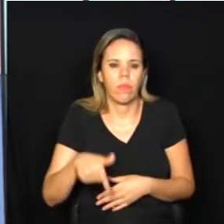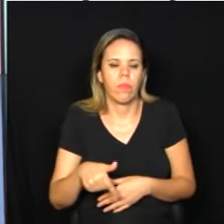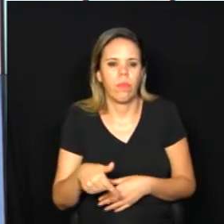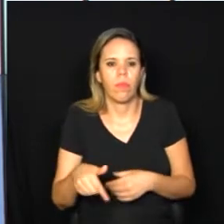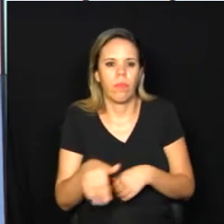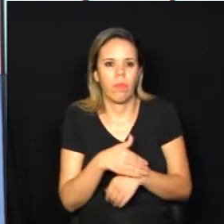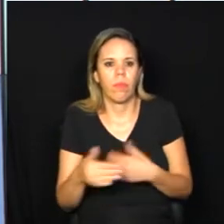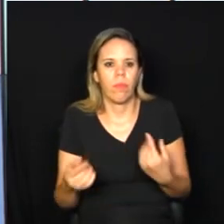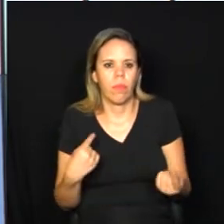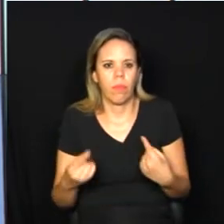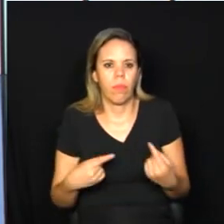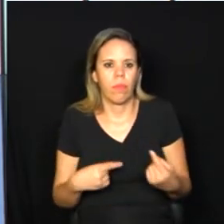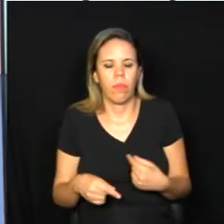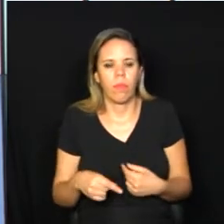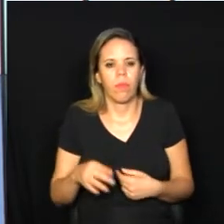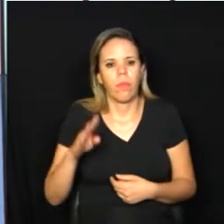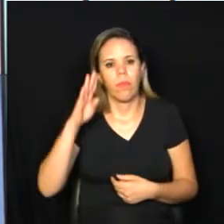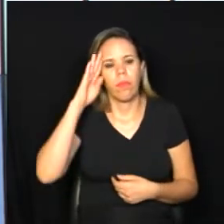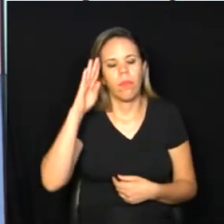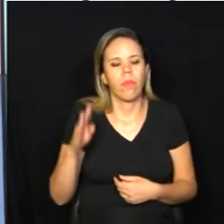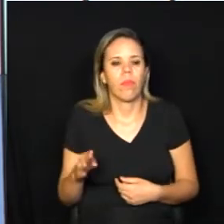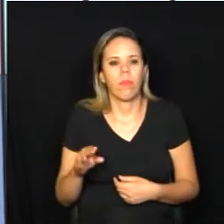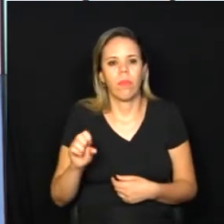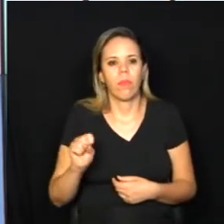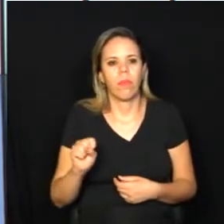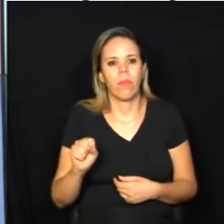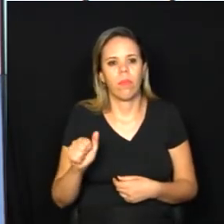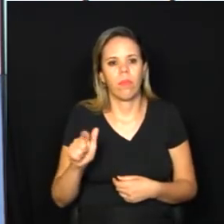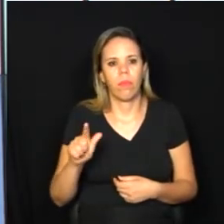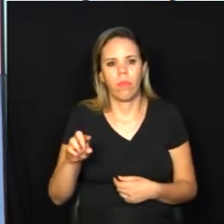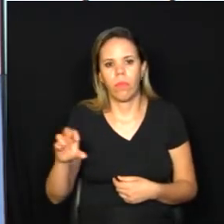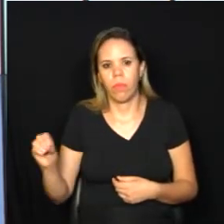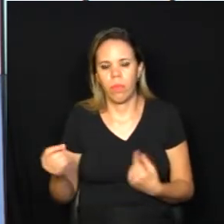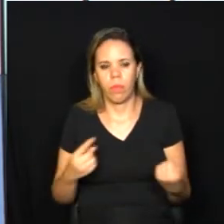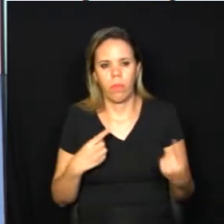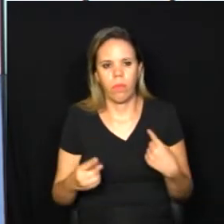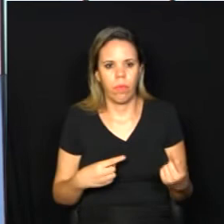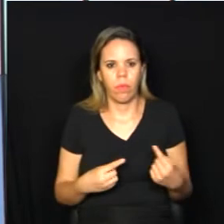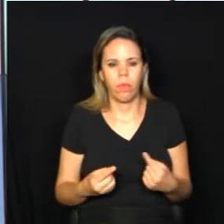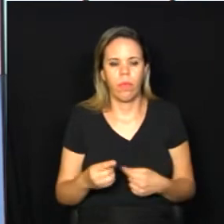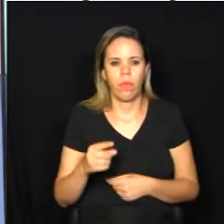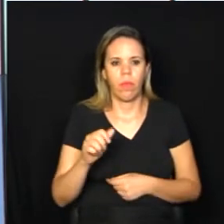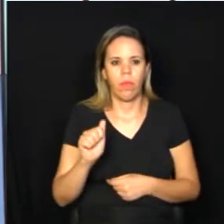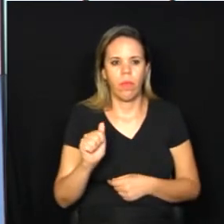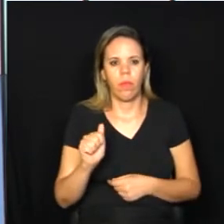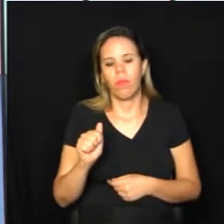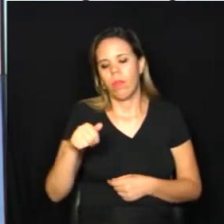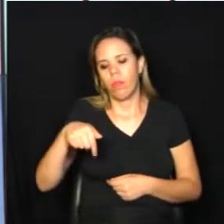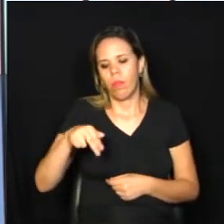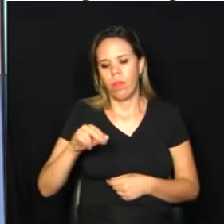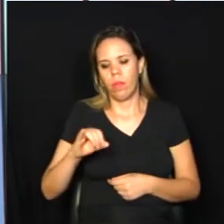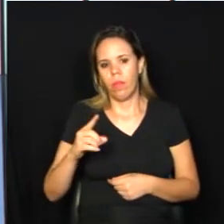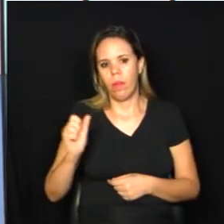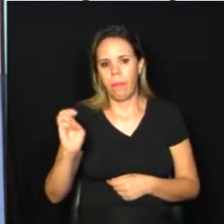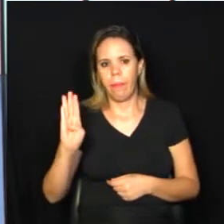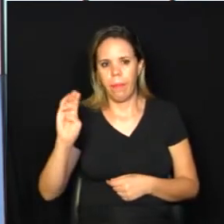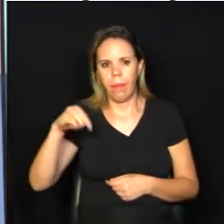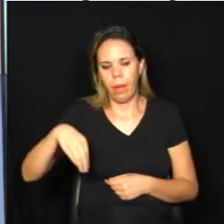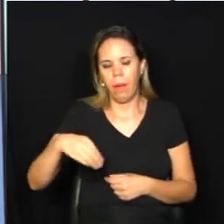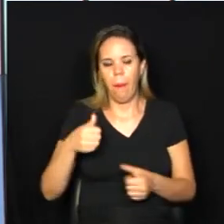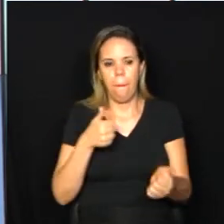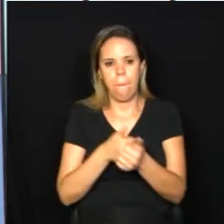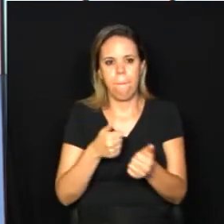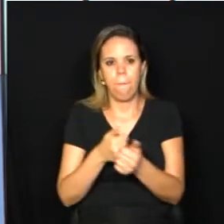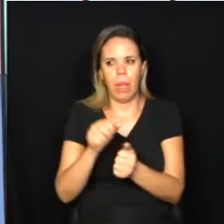a rua General Marcondes Salgado e a Avenida Quidaban, bem ali perto do Bosque. Então, você que